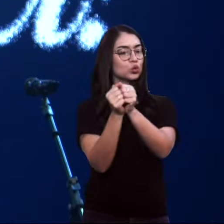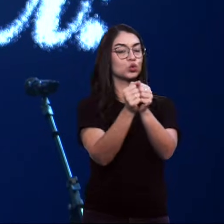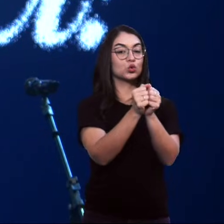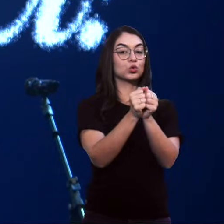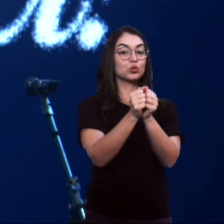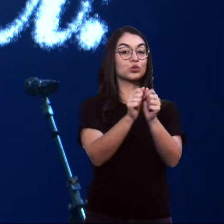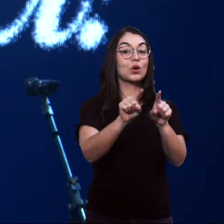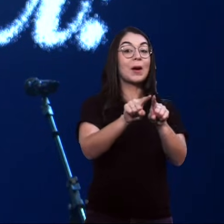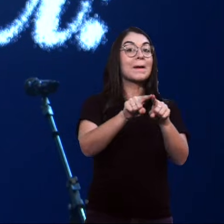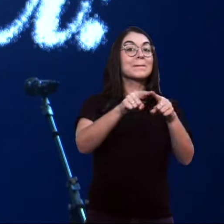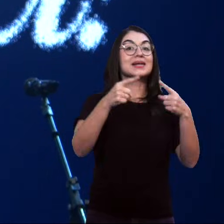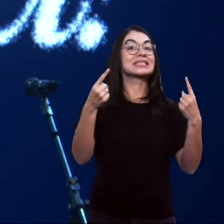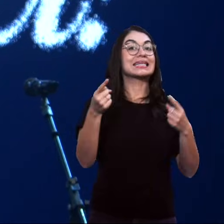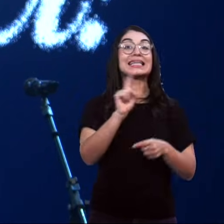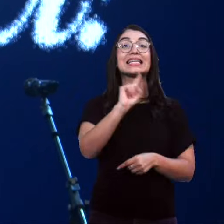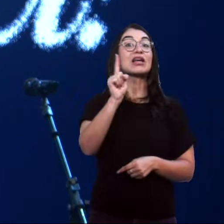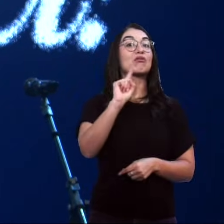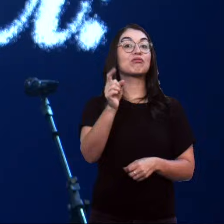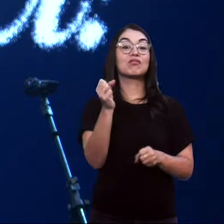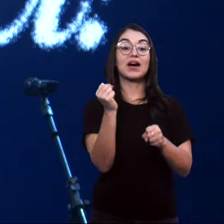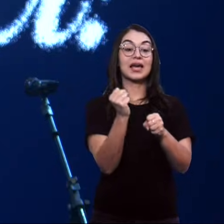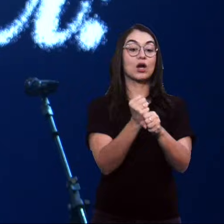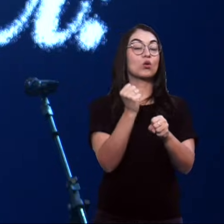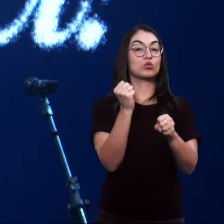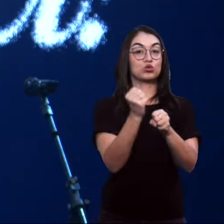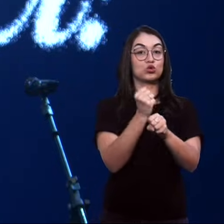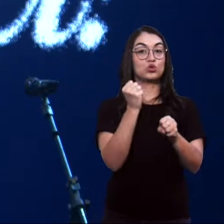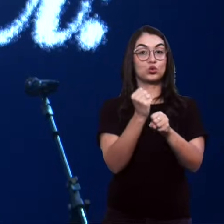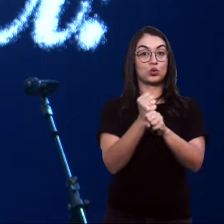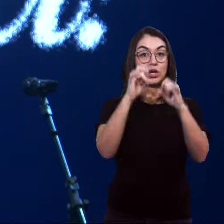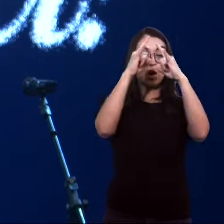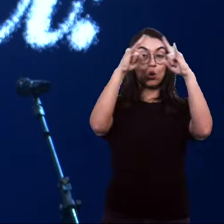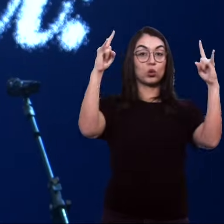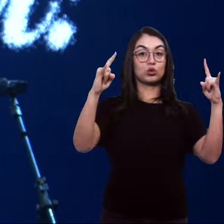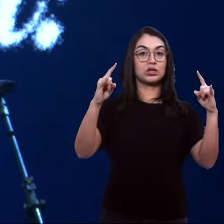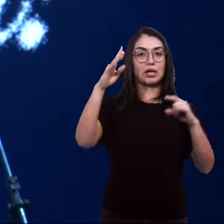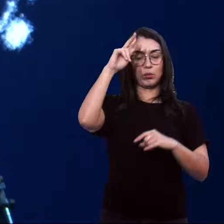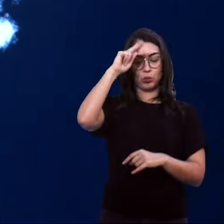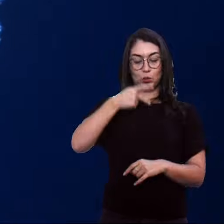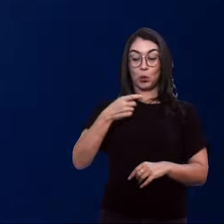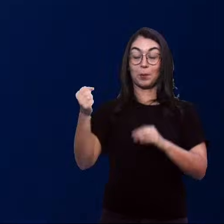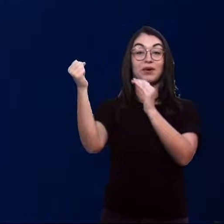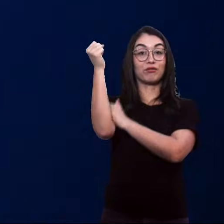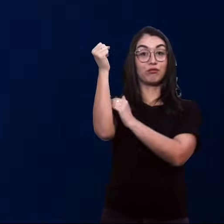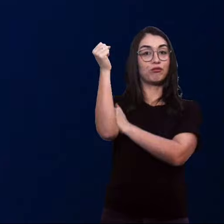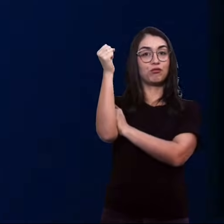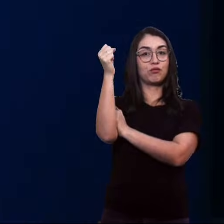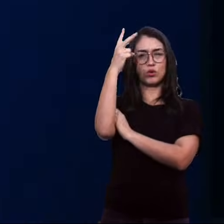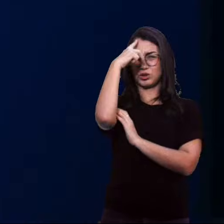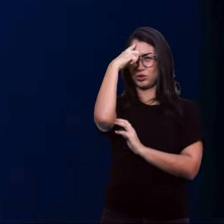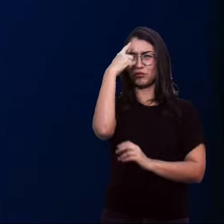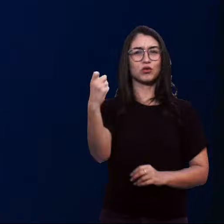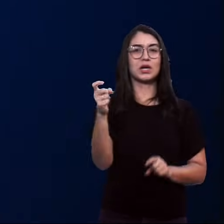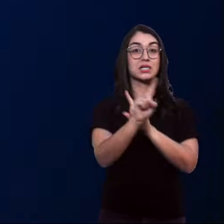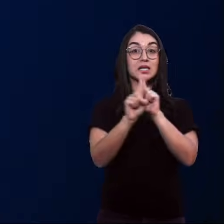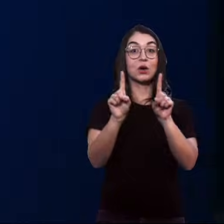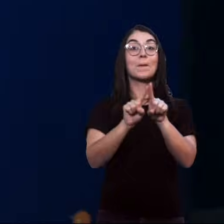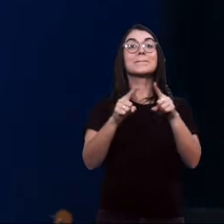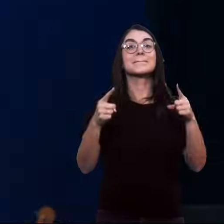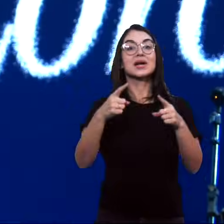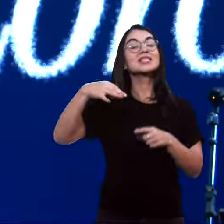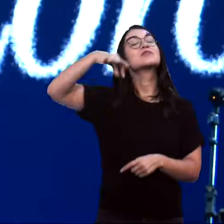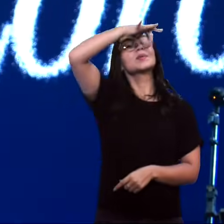mas que ele não vai reconstruir o templo, nem por força, nem violência, mas pelo meu